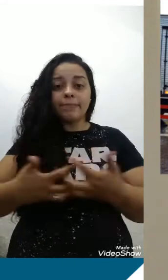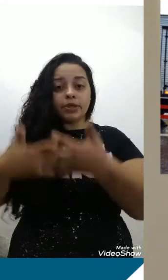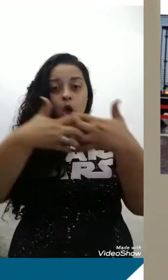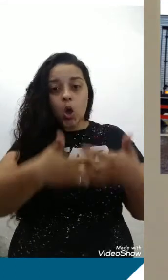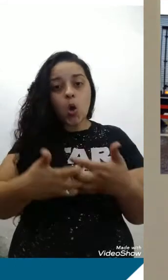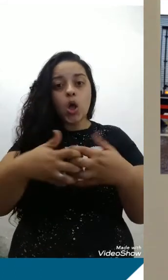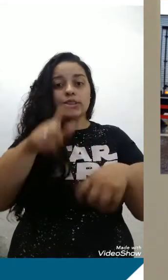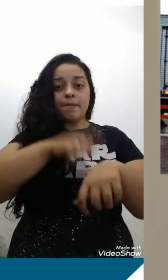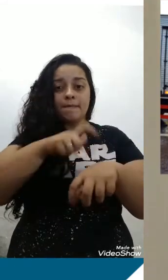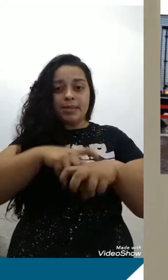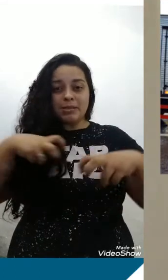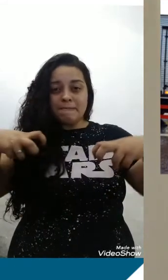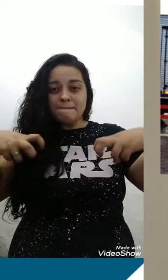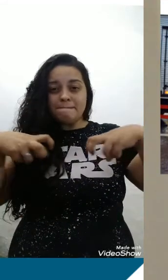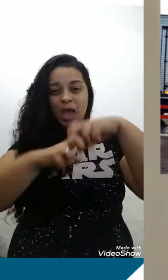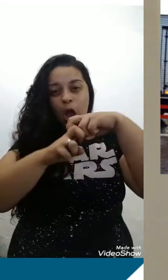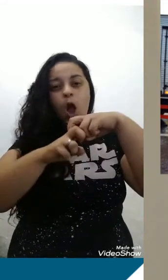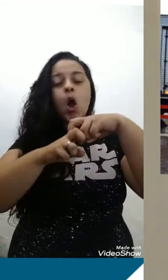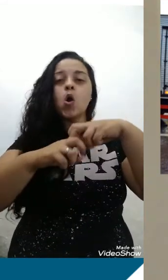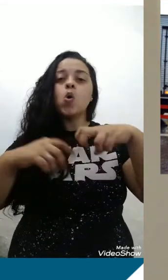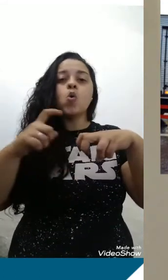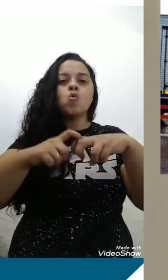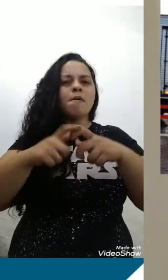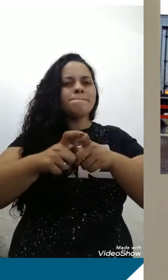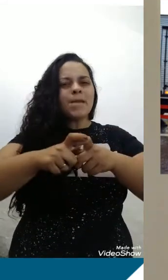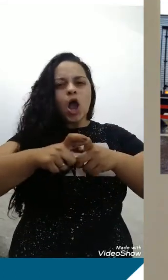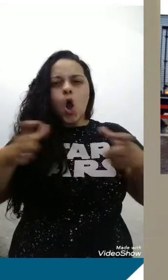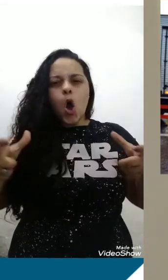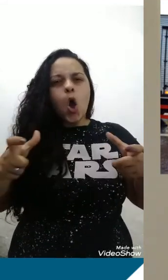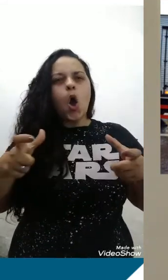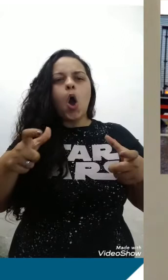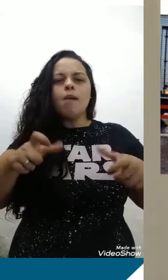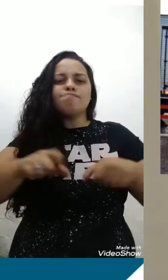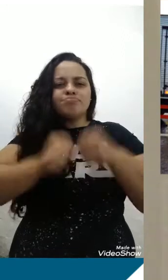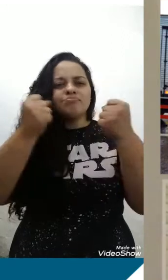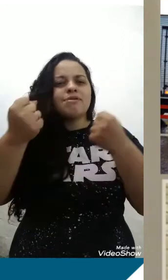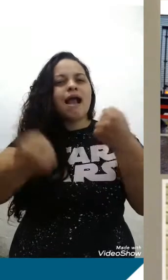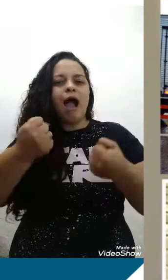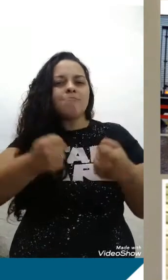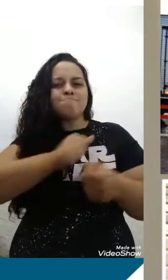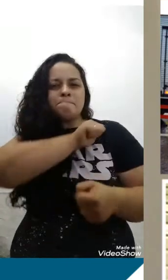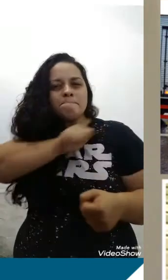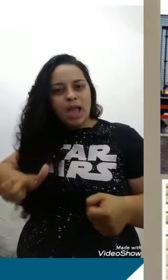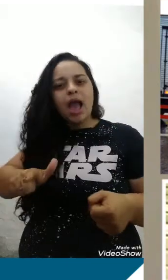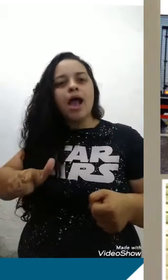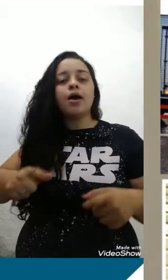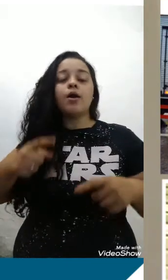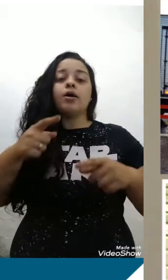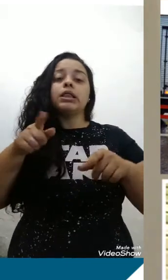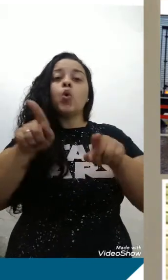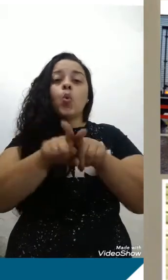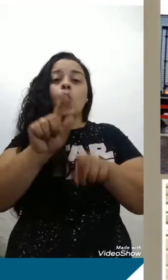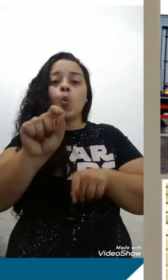caminhões, ao efetuarem uma batida, causam muito mais estrago do